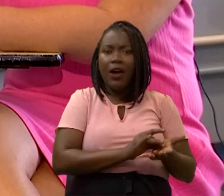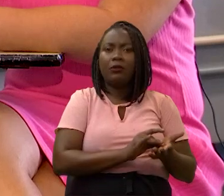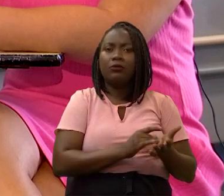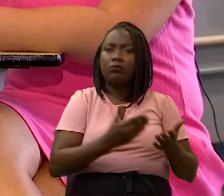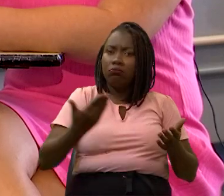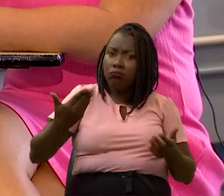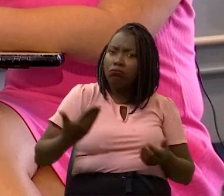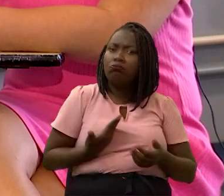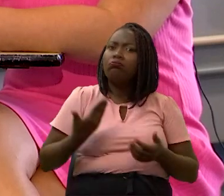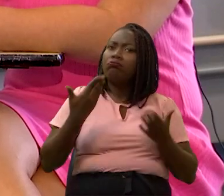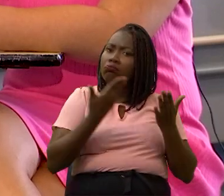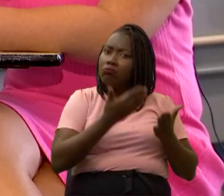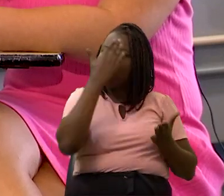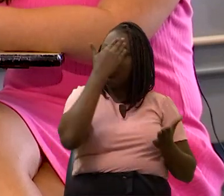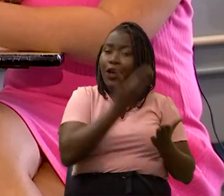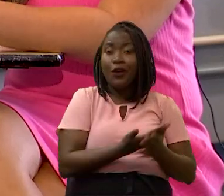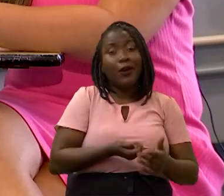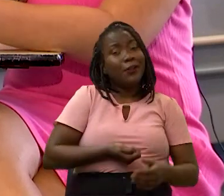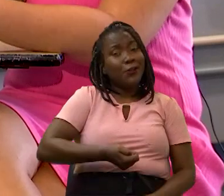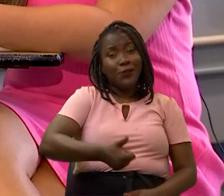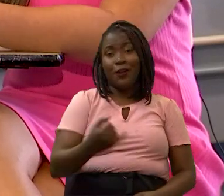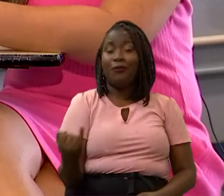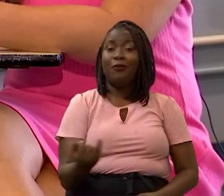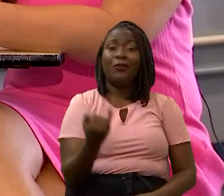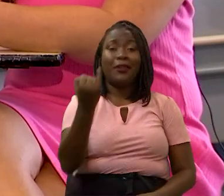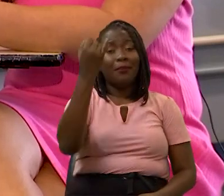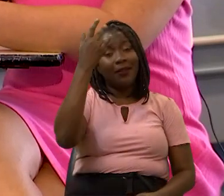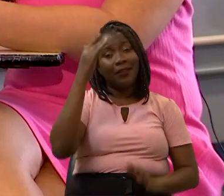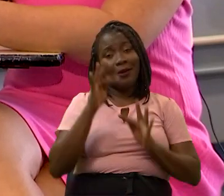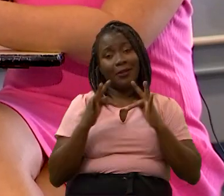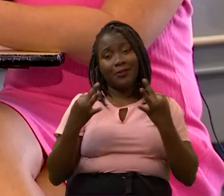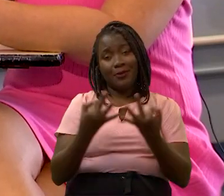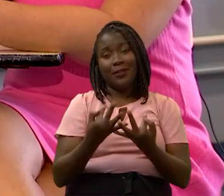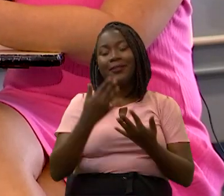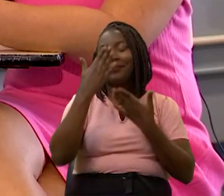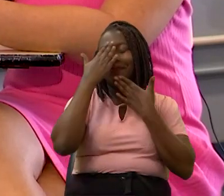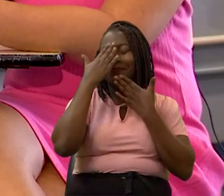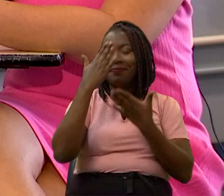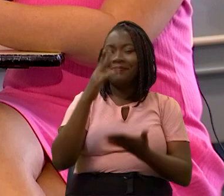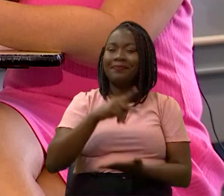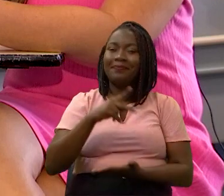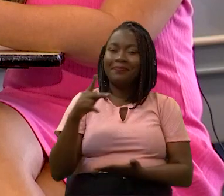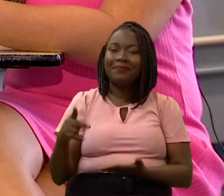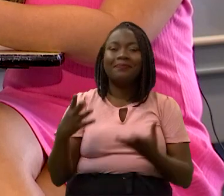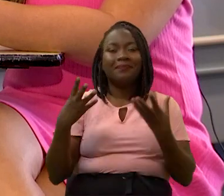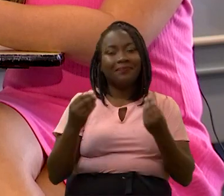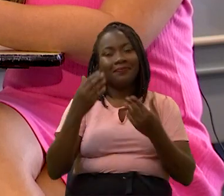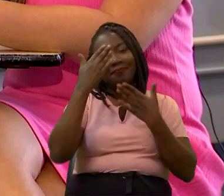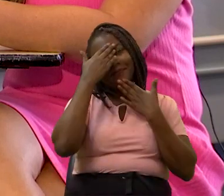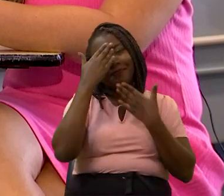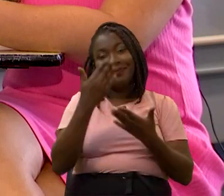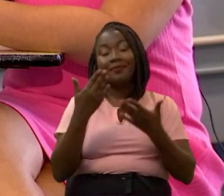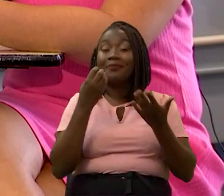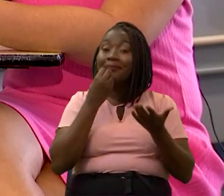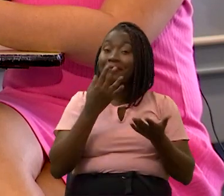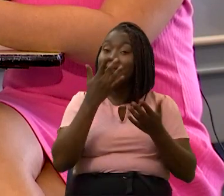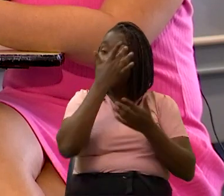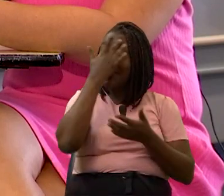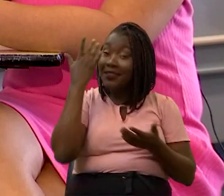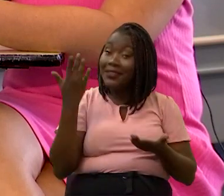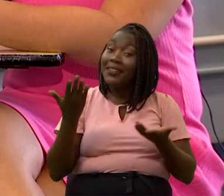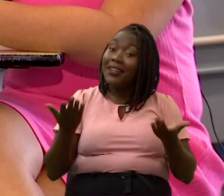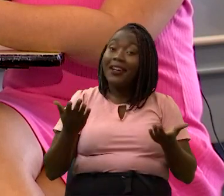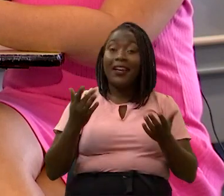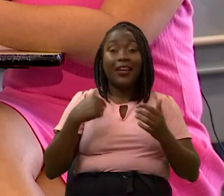de fato se fazem parceiros da escola. Acho que essa é uma dica fundamental para as famílias. Valeu, professora. Muito obrigado. Bom,